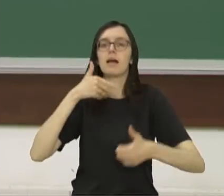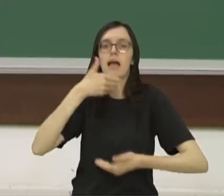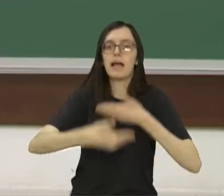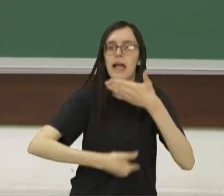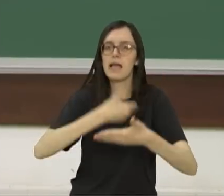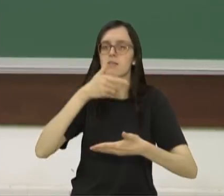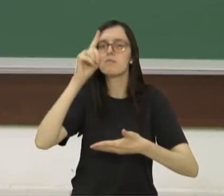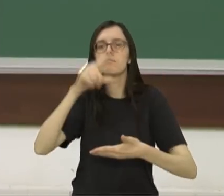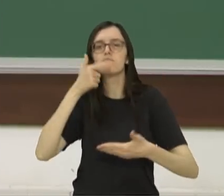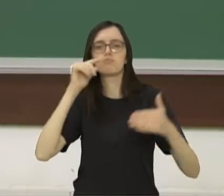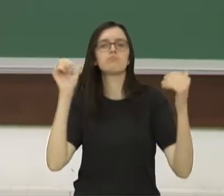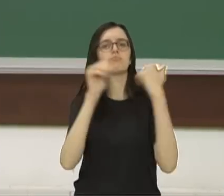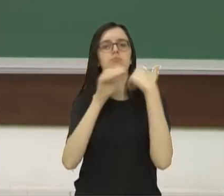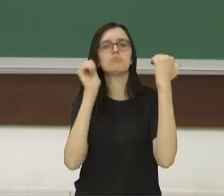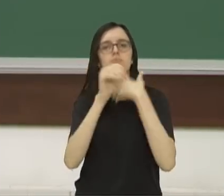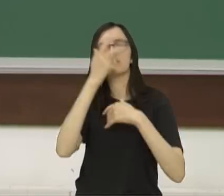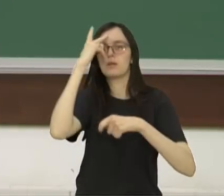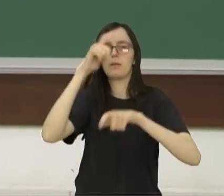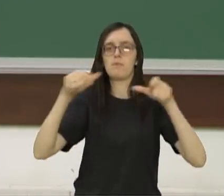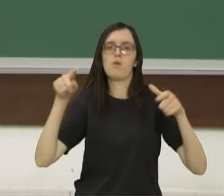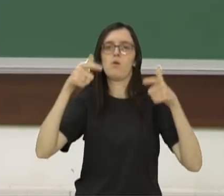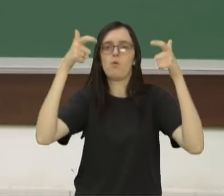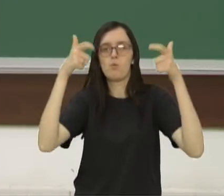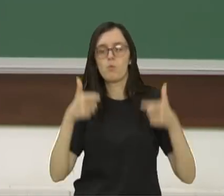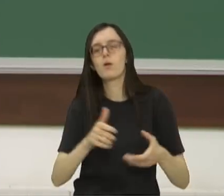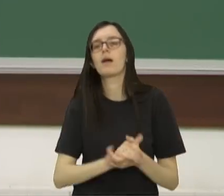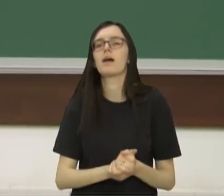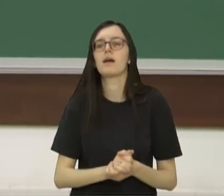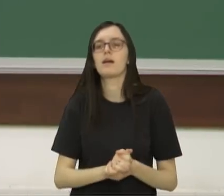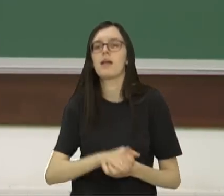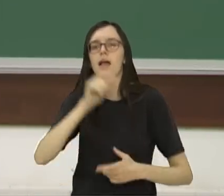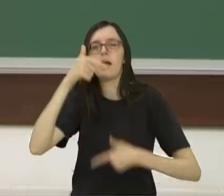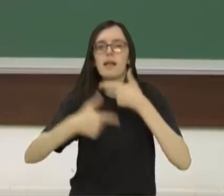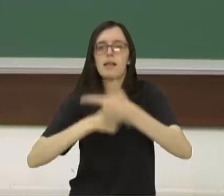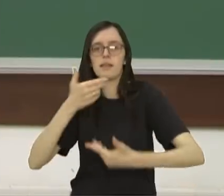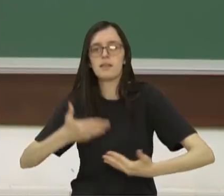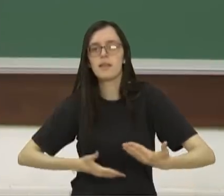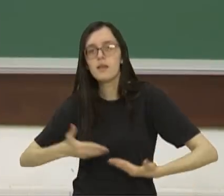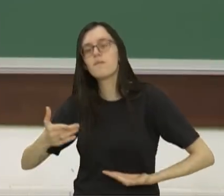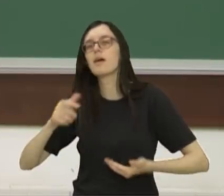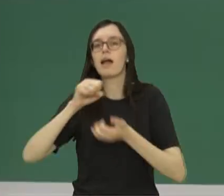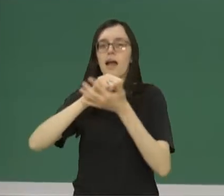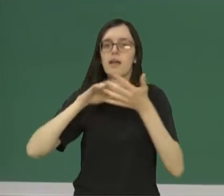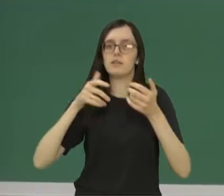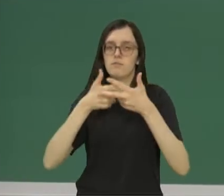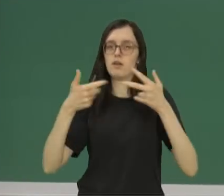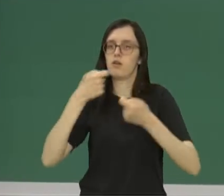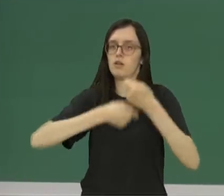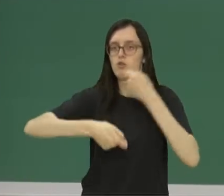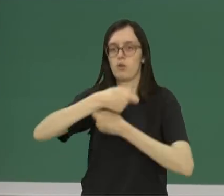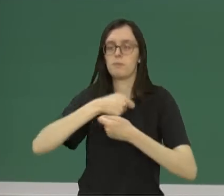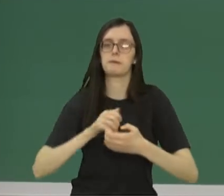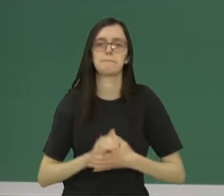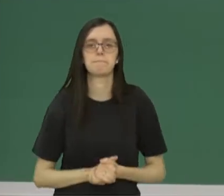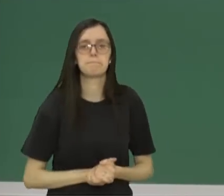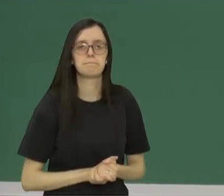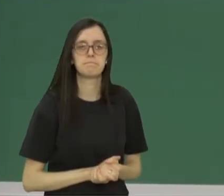o fluxo entre as pessoas daquela região, entre os serviços, entre as atividades econômicas.